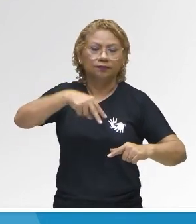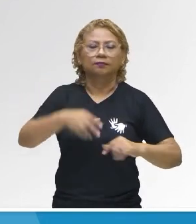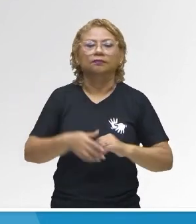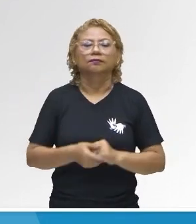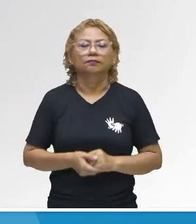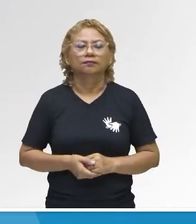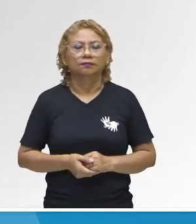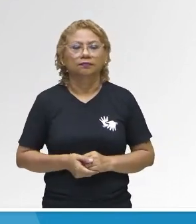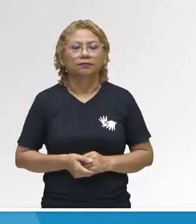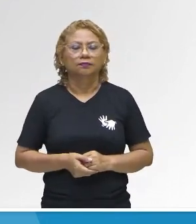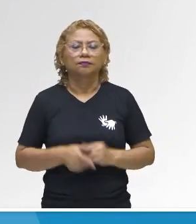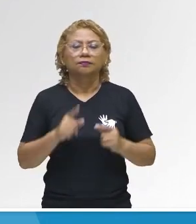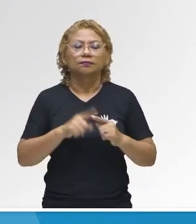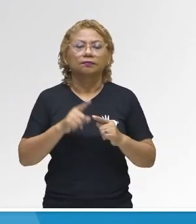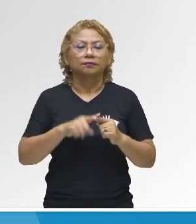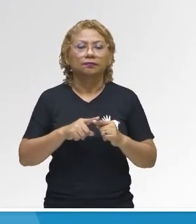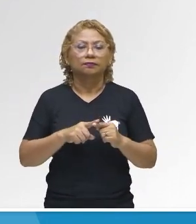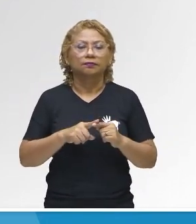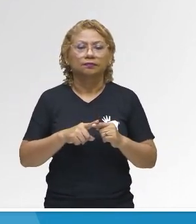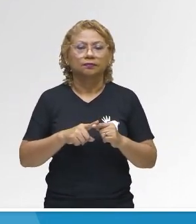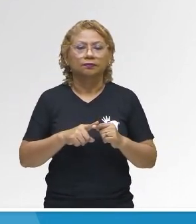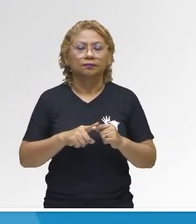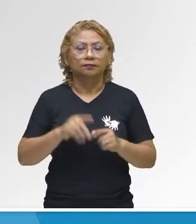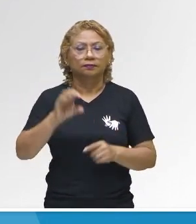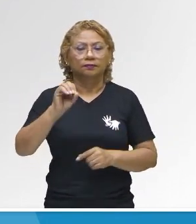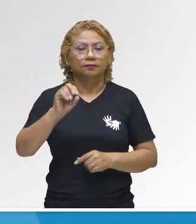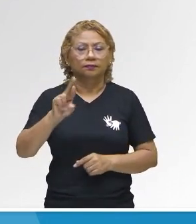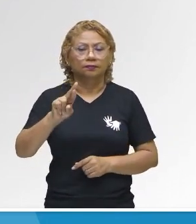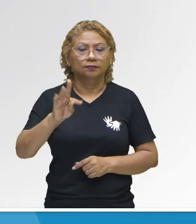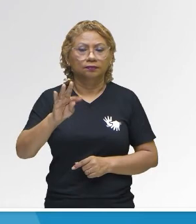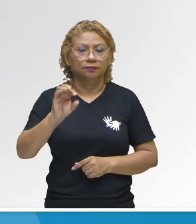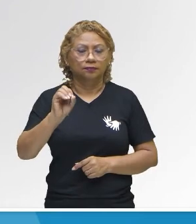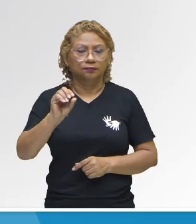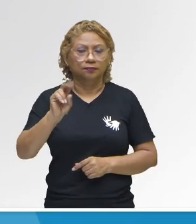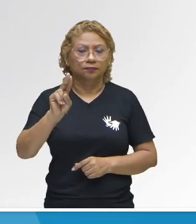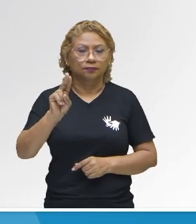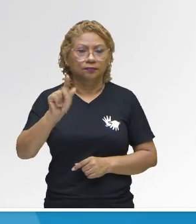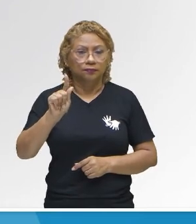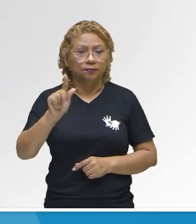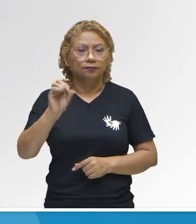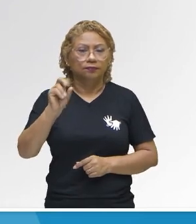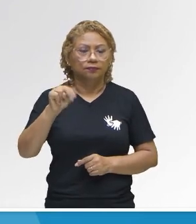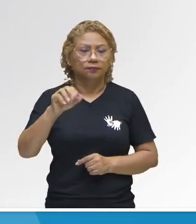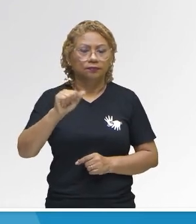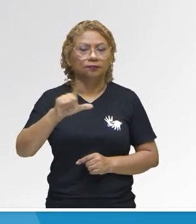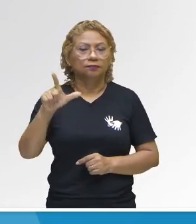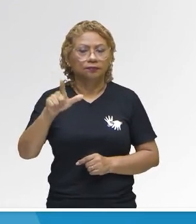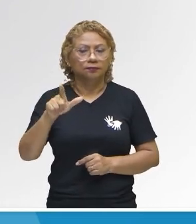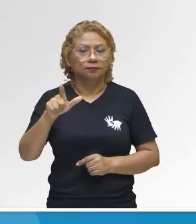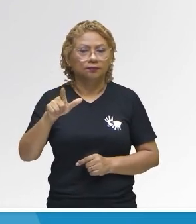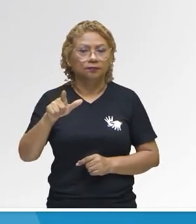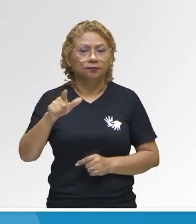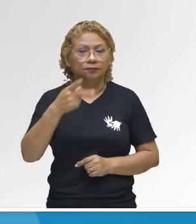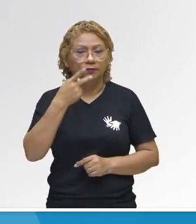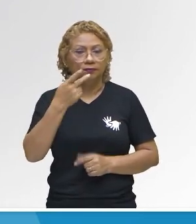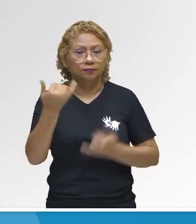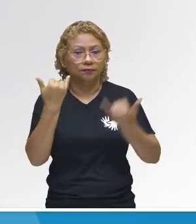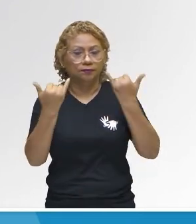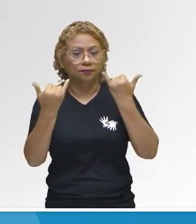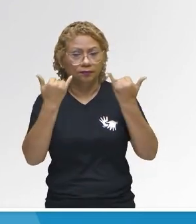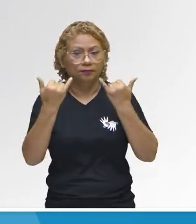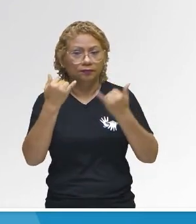disse que é a projeção ortogonal, então eu tenho que olhar de cima para baixo. Então, olhando de cima para baixo, percebam que eu